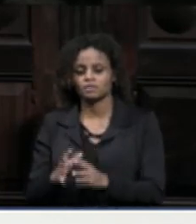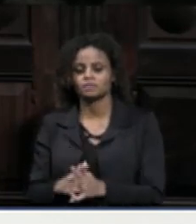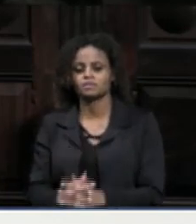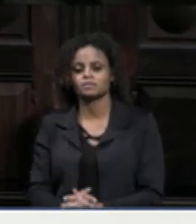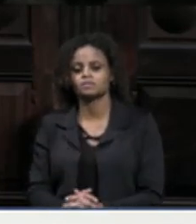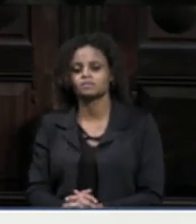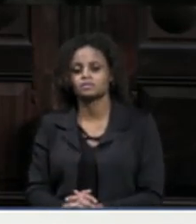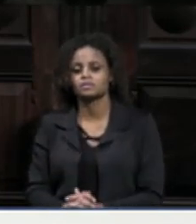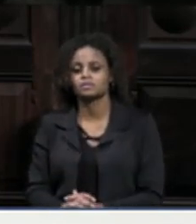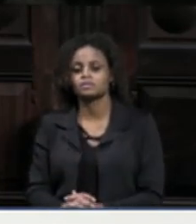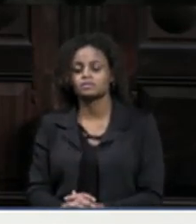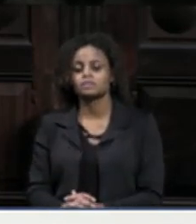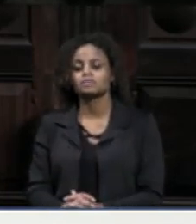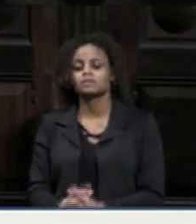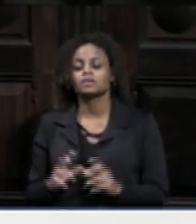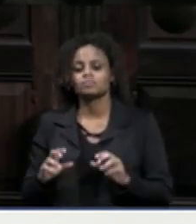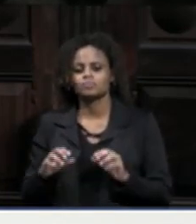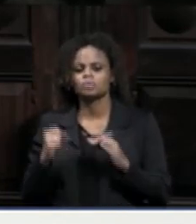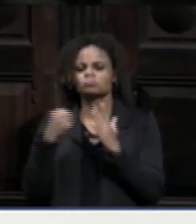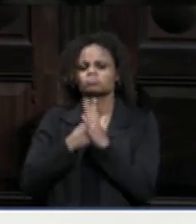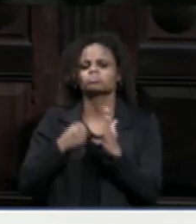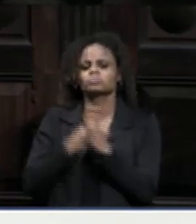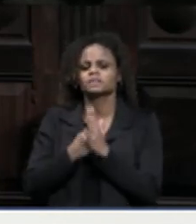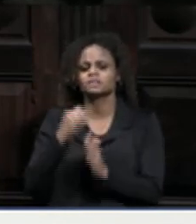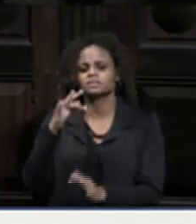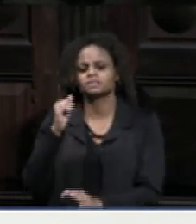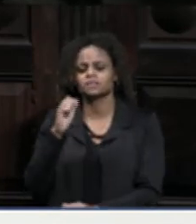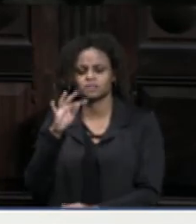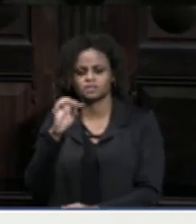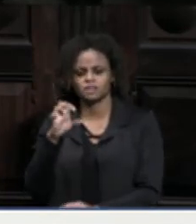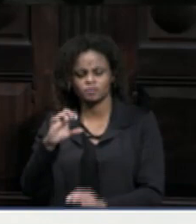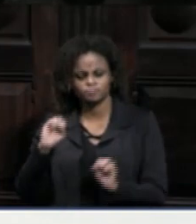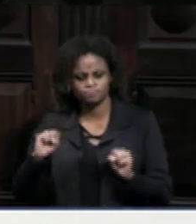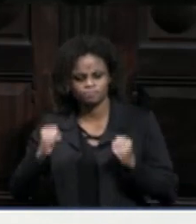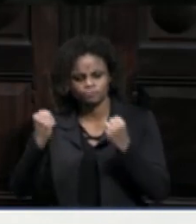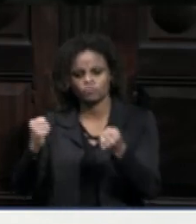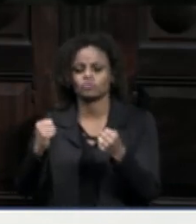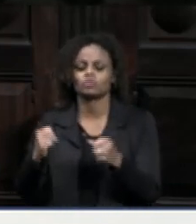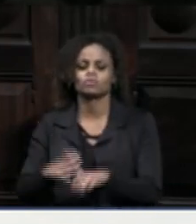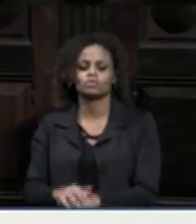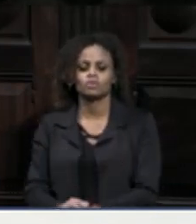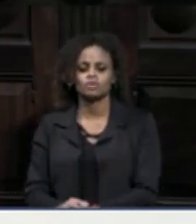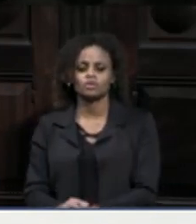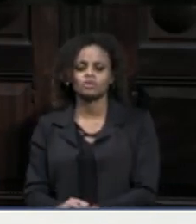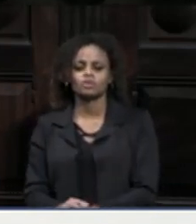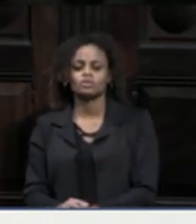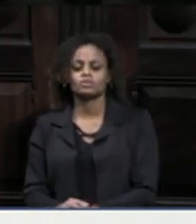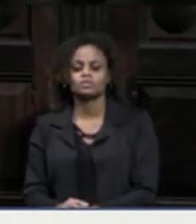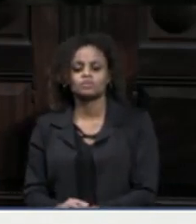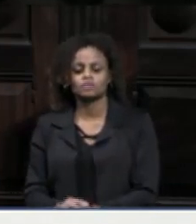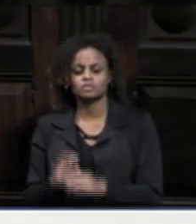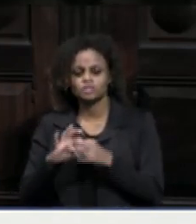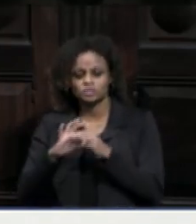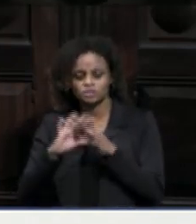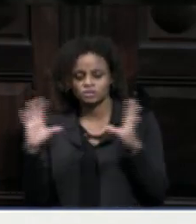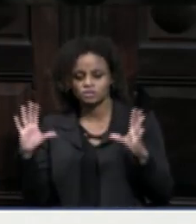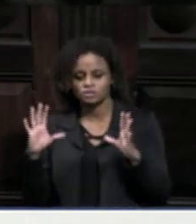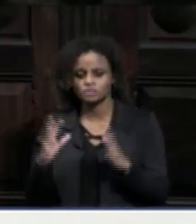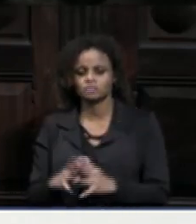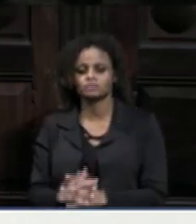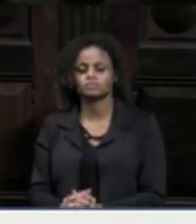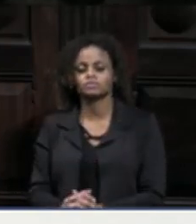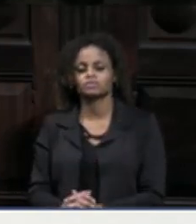uma FATEC cada vez mais forte, cada vez mais livre, cada